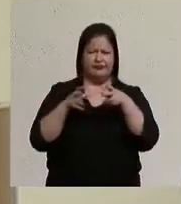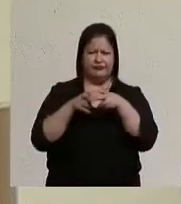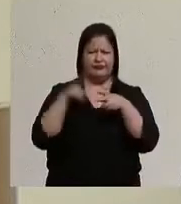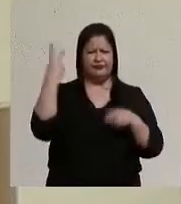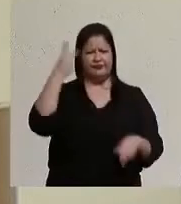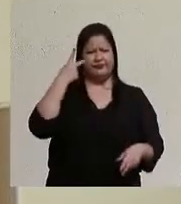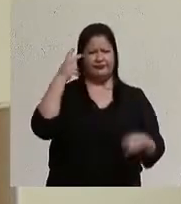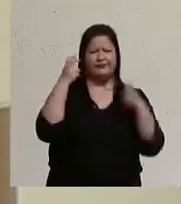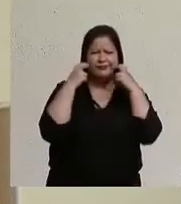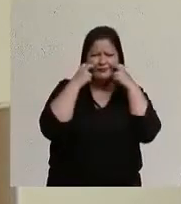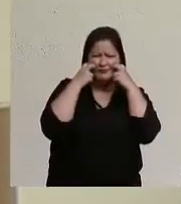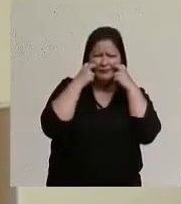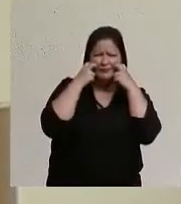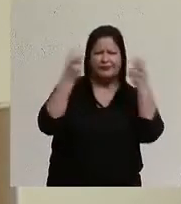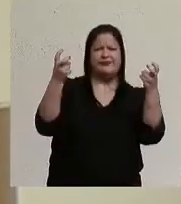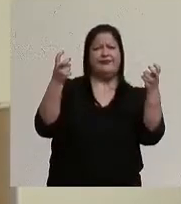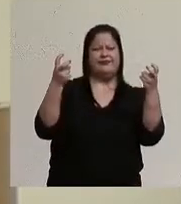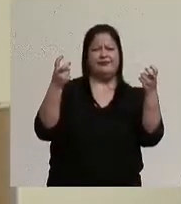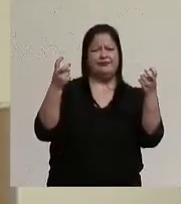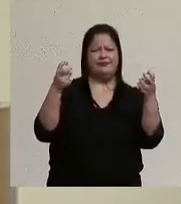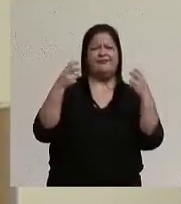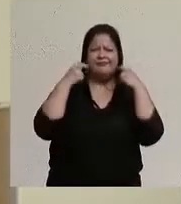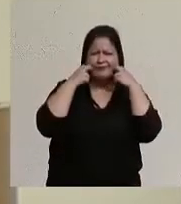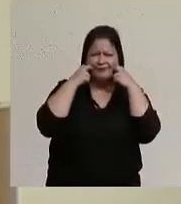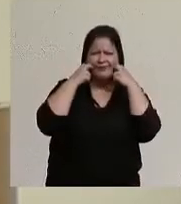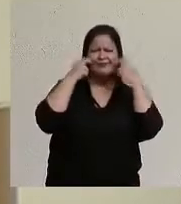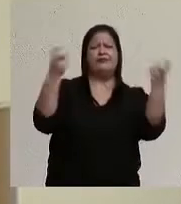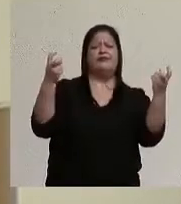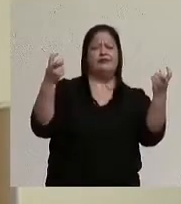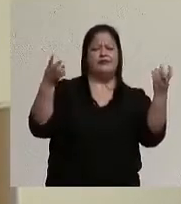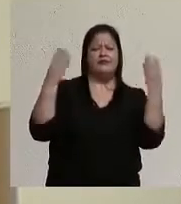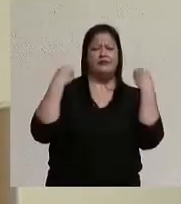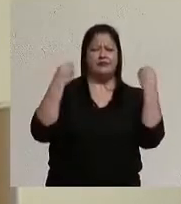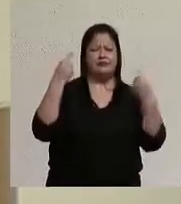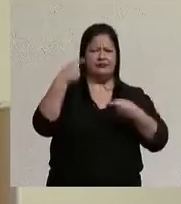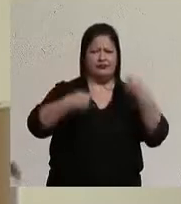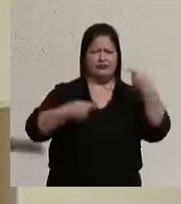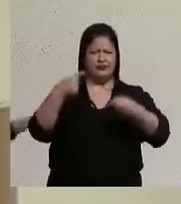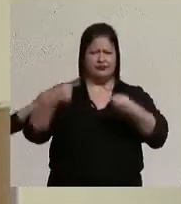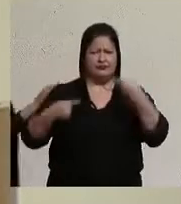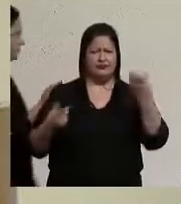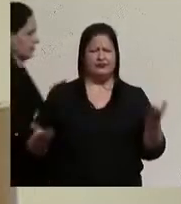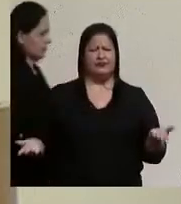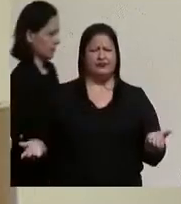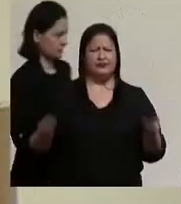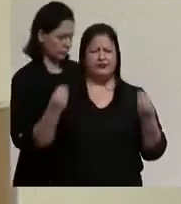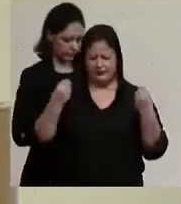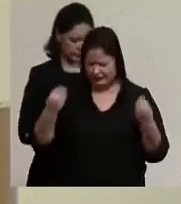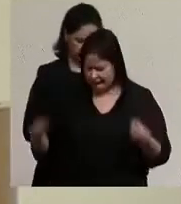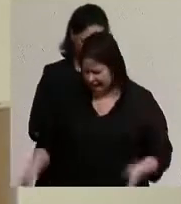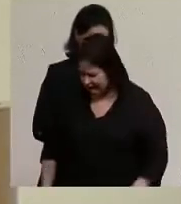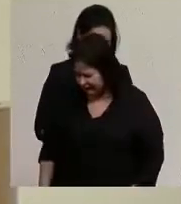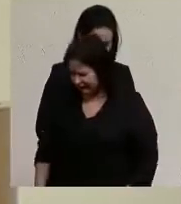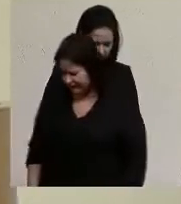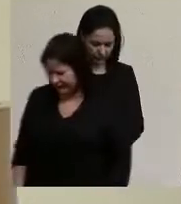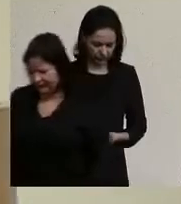me sinto Estou com vergonha disso aqui a que nível que vai chegar a política aqui na nossa cidade